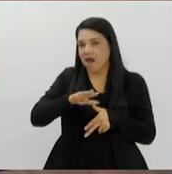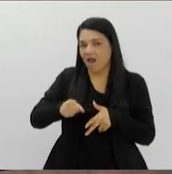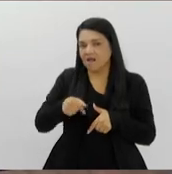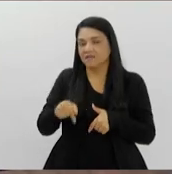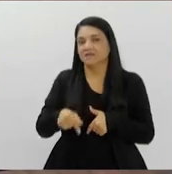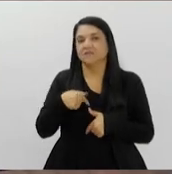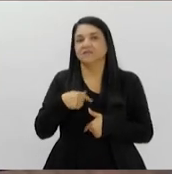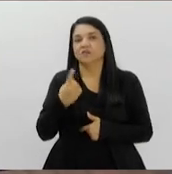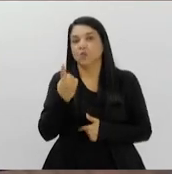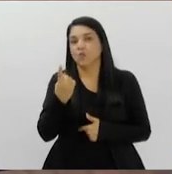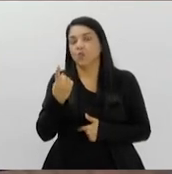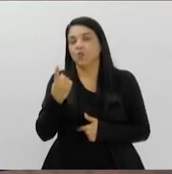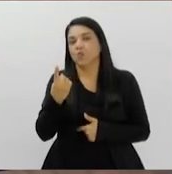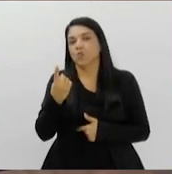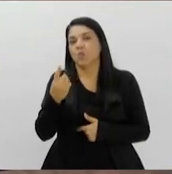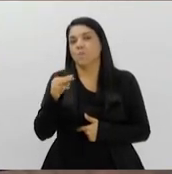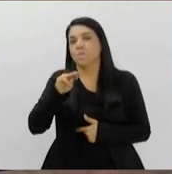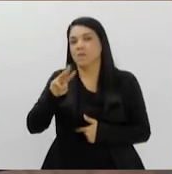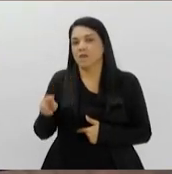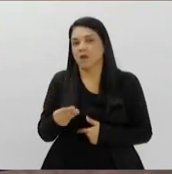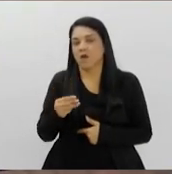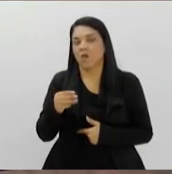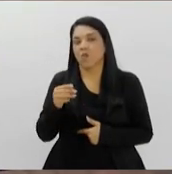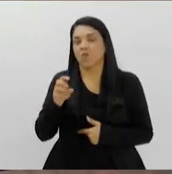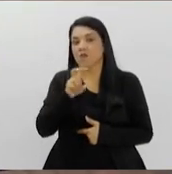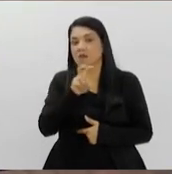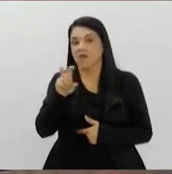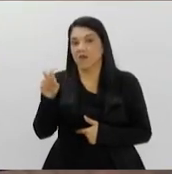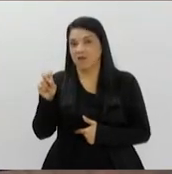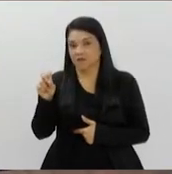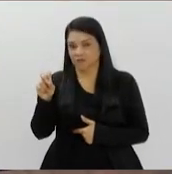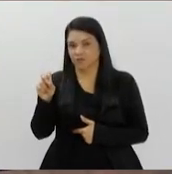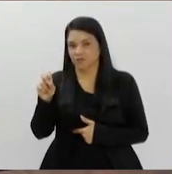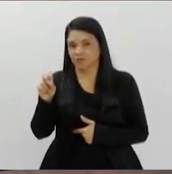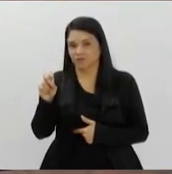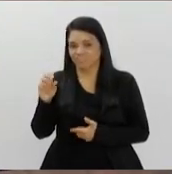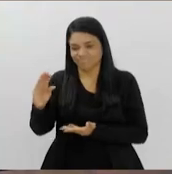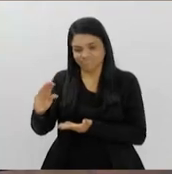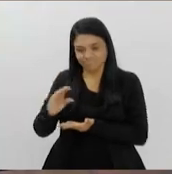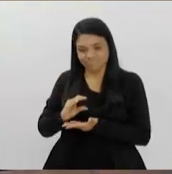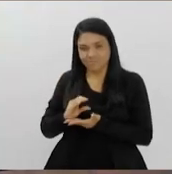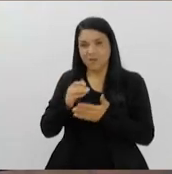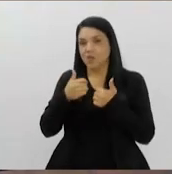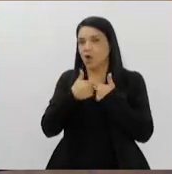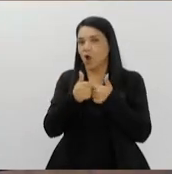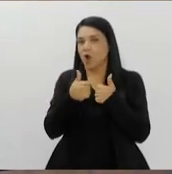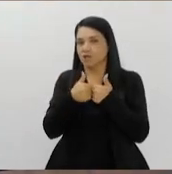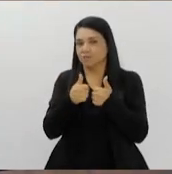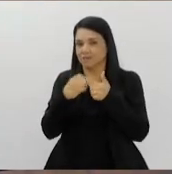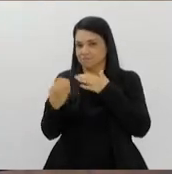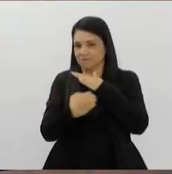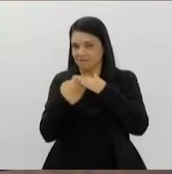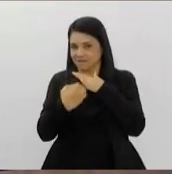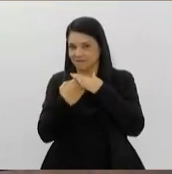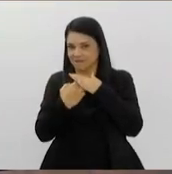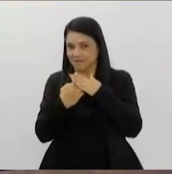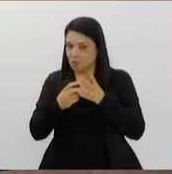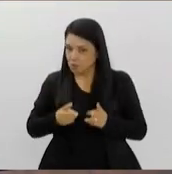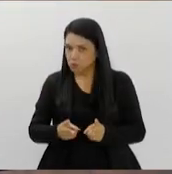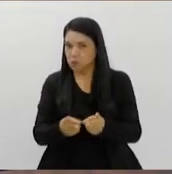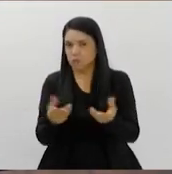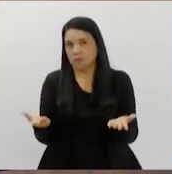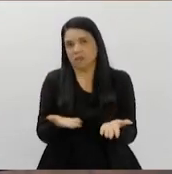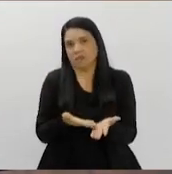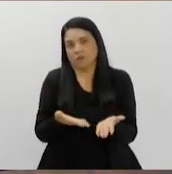né, o Rogério Onofre, quando o presidente do DETRO recebia 1 milhão por mês de propina das empresas de ônibus, e isso se perpetua até hoje. Né? Eles